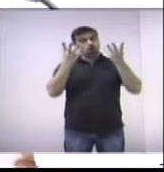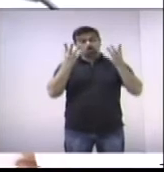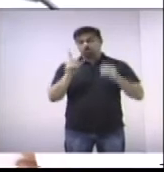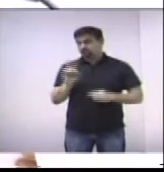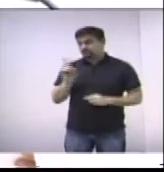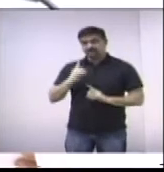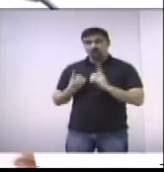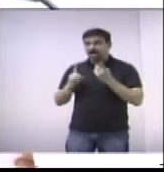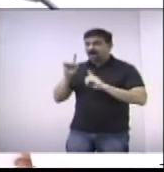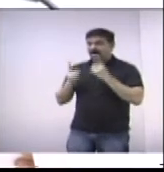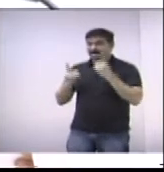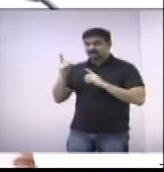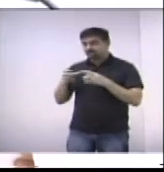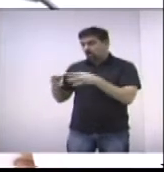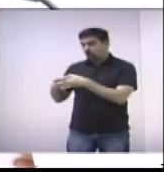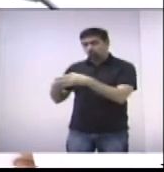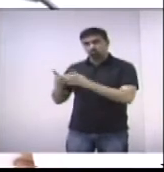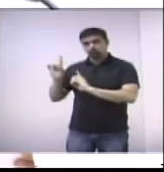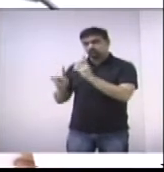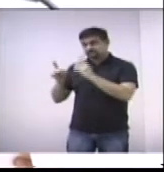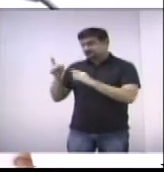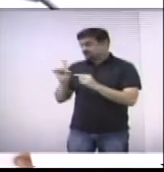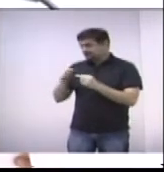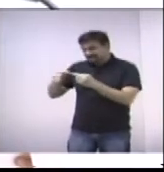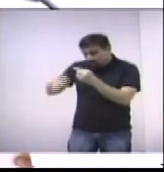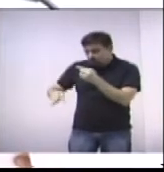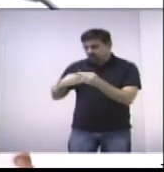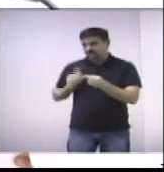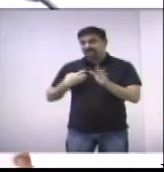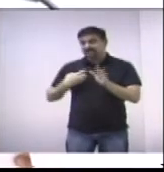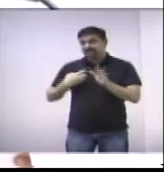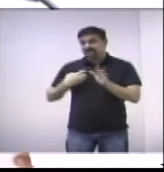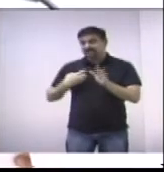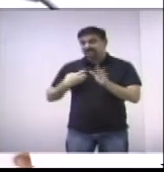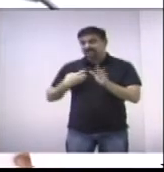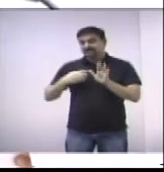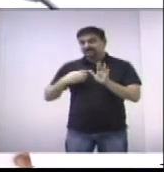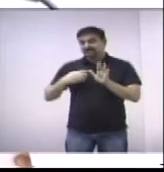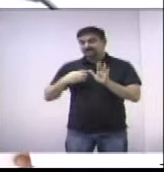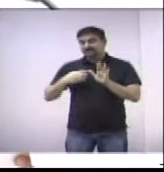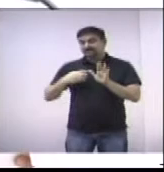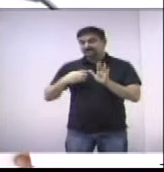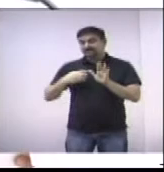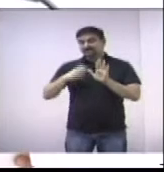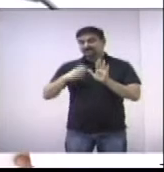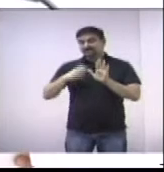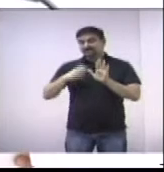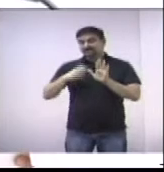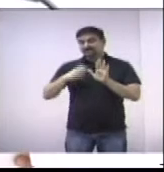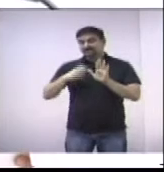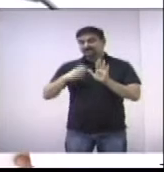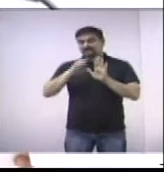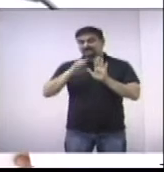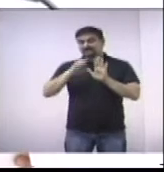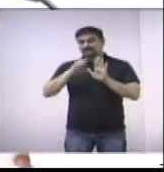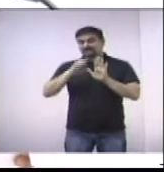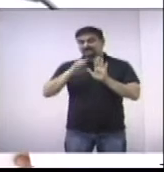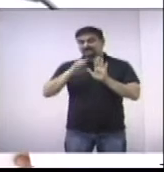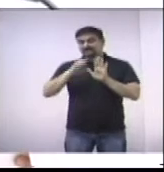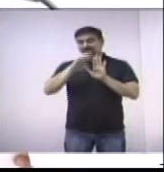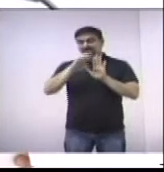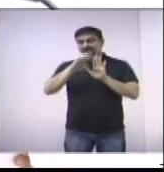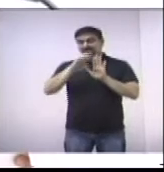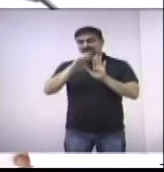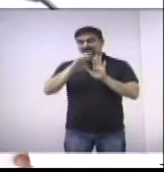que atendesse aos requisitos solicitados no edital. Sendo assim, entramos em contato com as agremiações carnavalescas, que pudessem